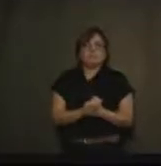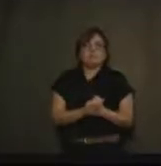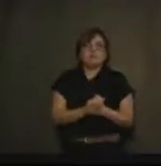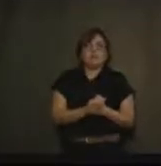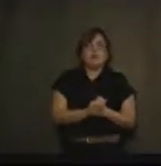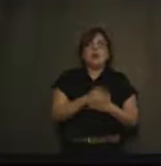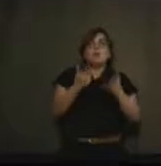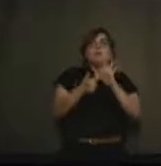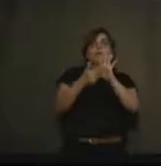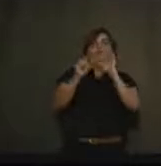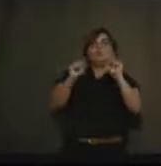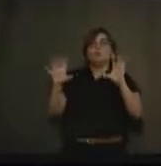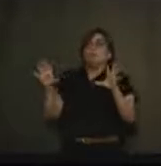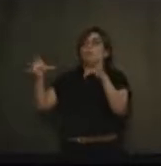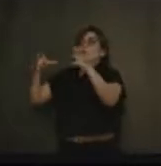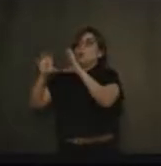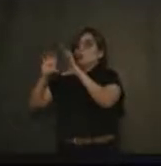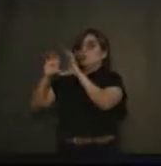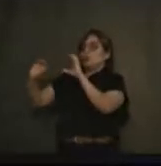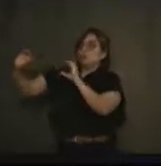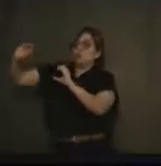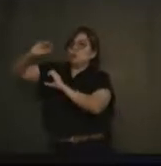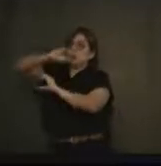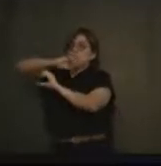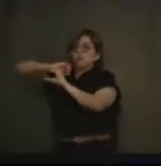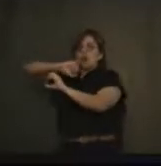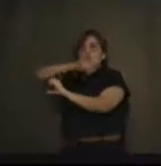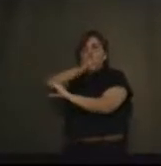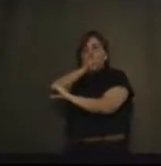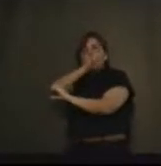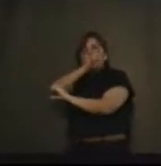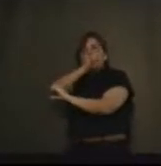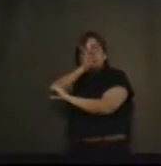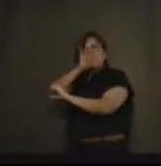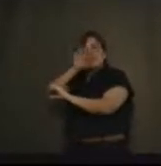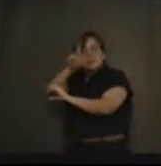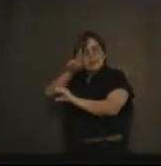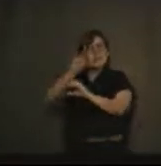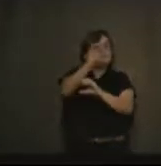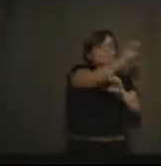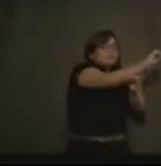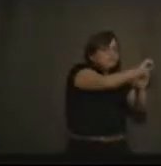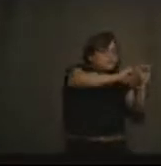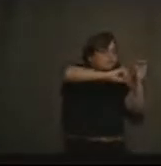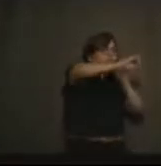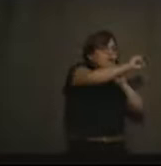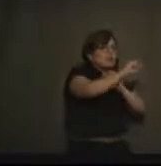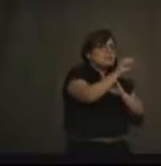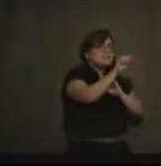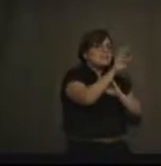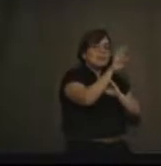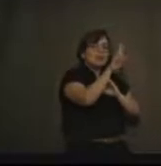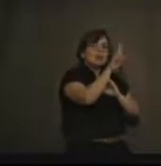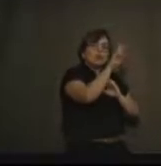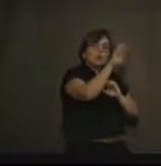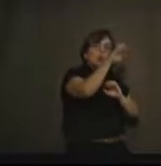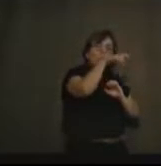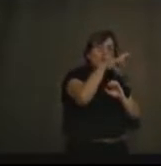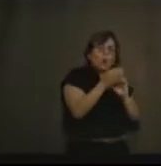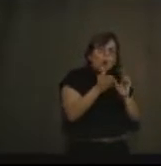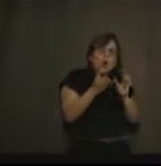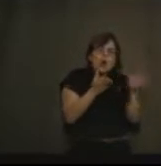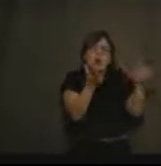se influenciam mutuamente, etc., todos os demais planetas, então as trajetórias seriam elípticas, com o Sol num dos